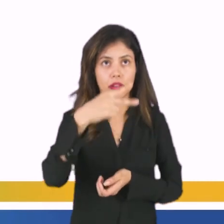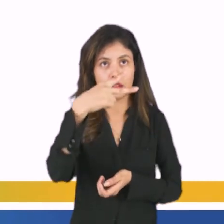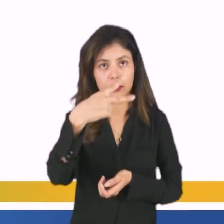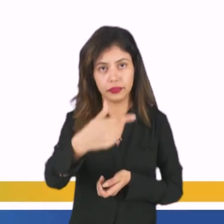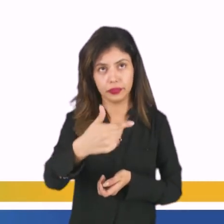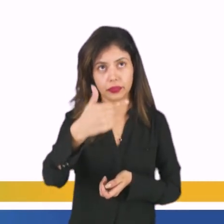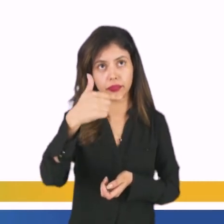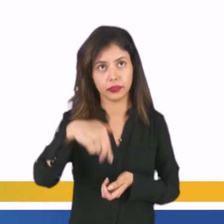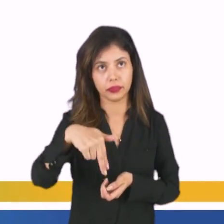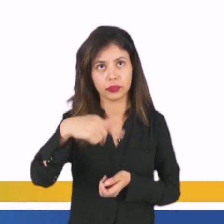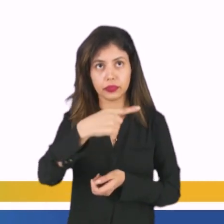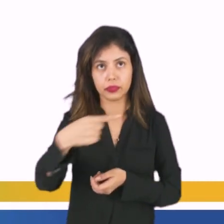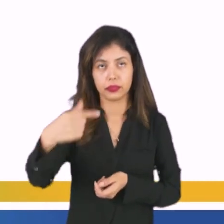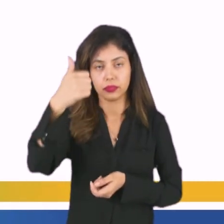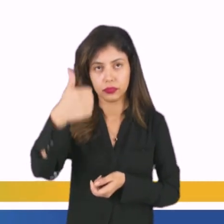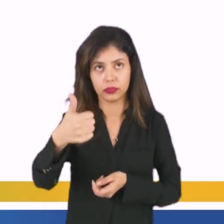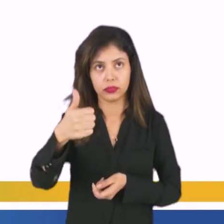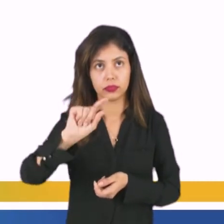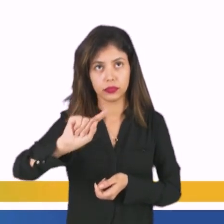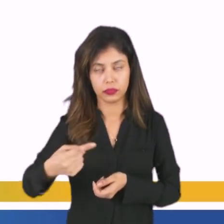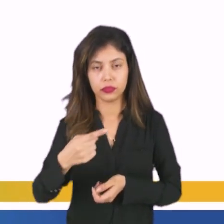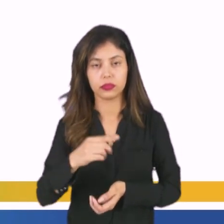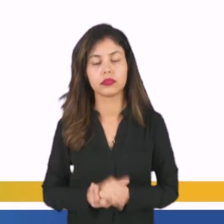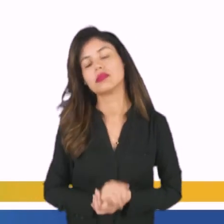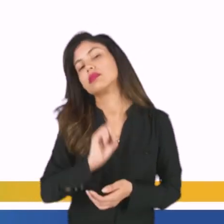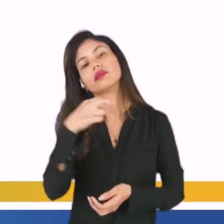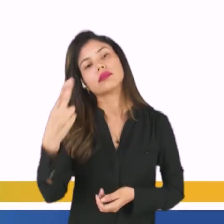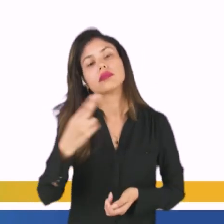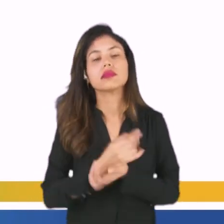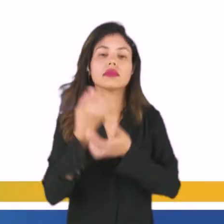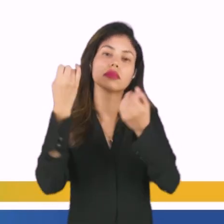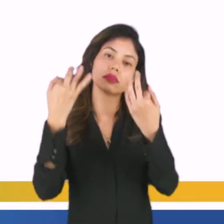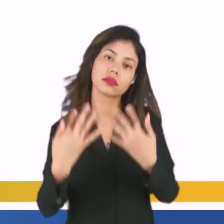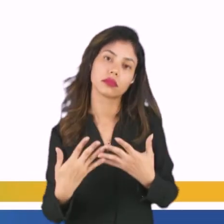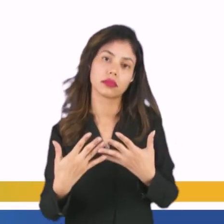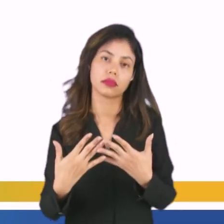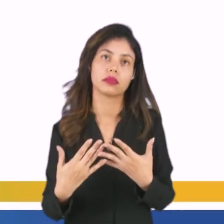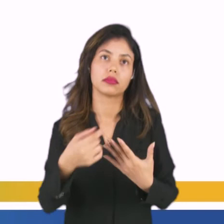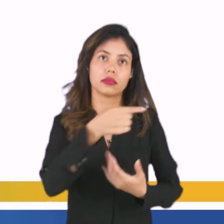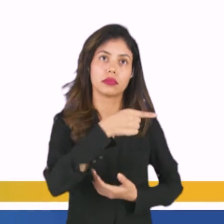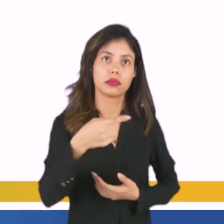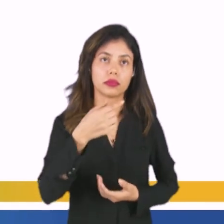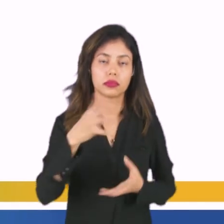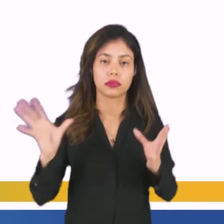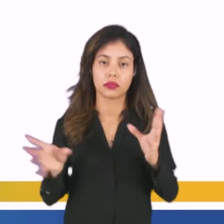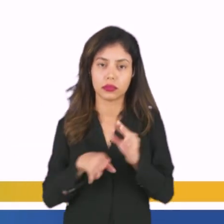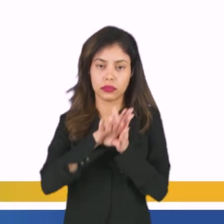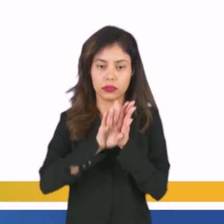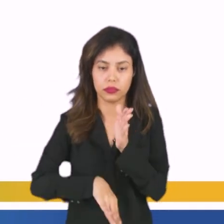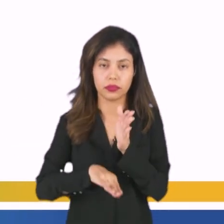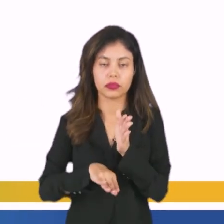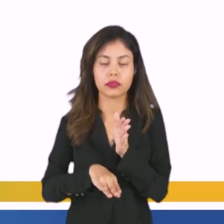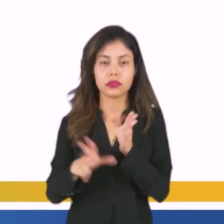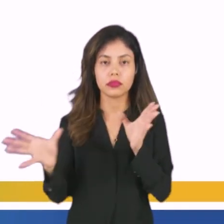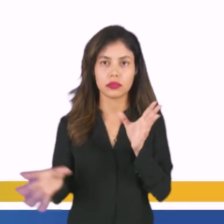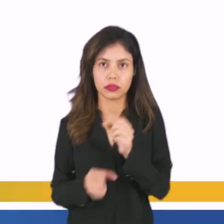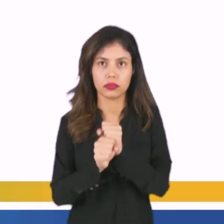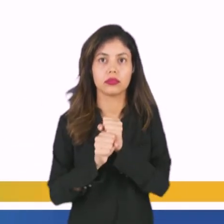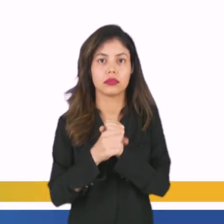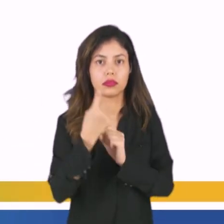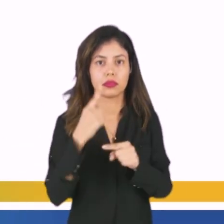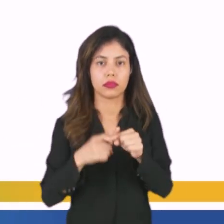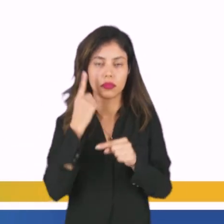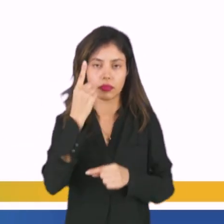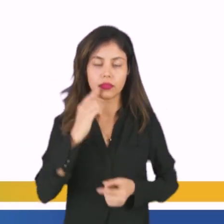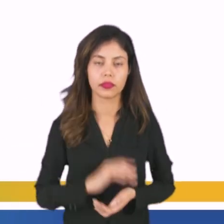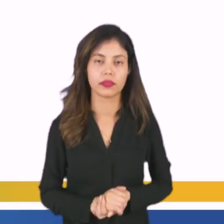é igual a 2N menos 1. Ou seja, eu peguei o menos 2 e subtraí, ou somei,